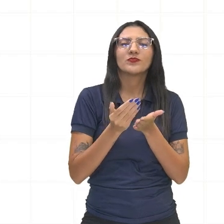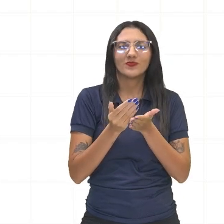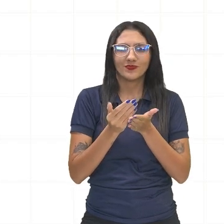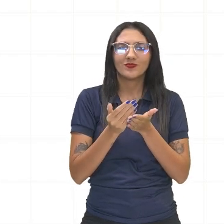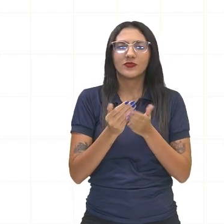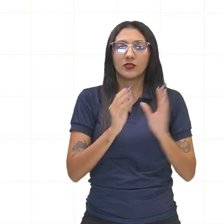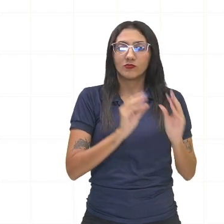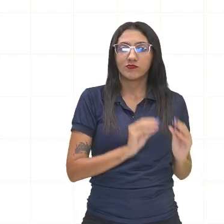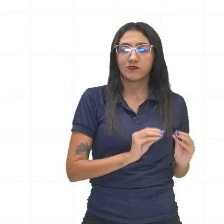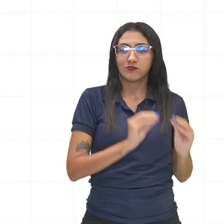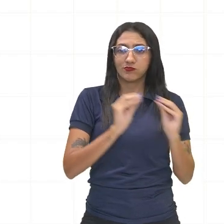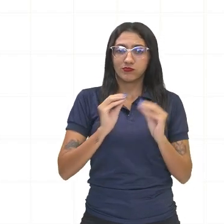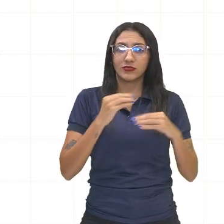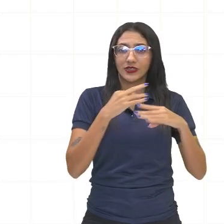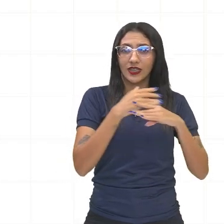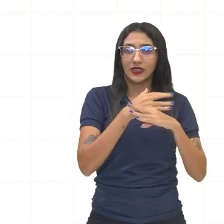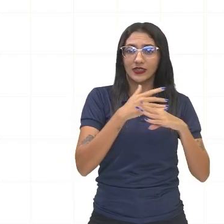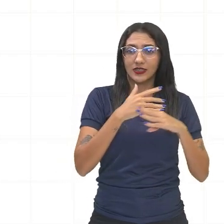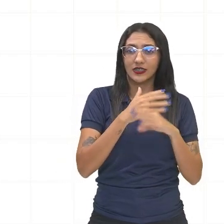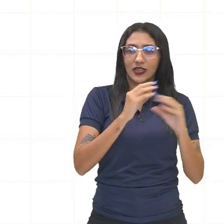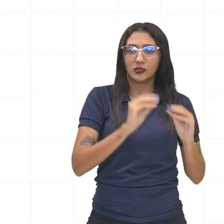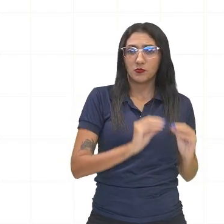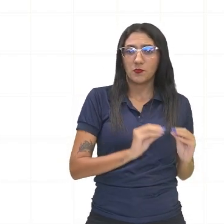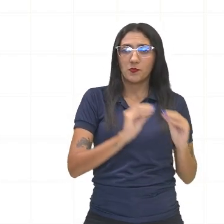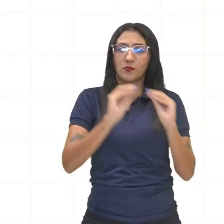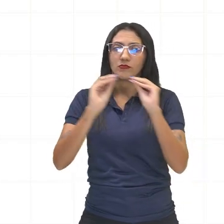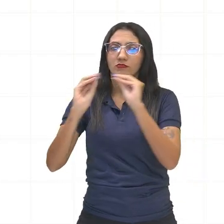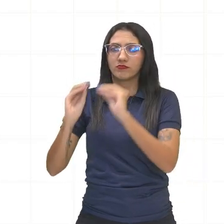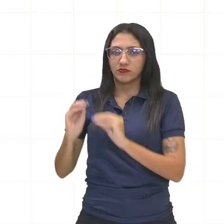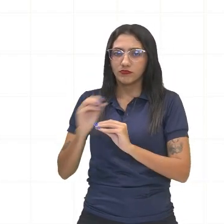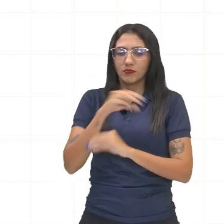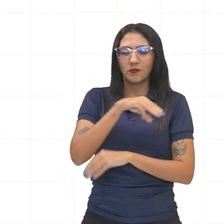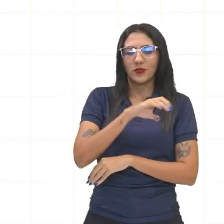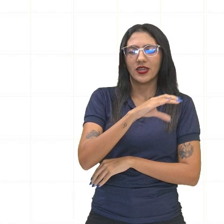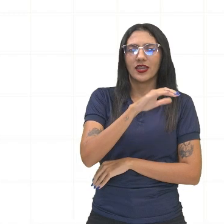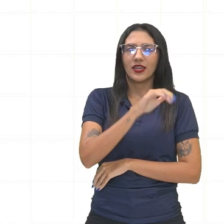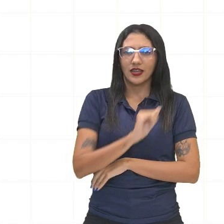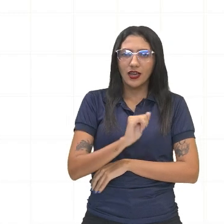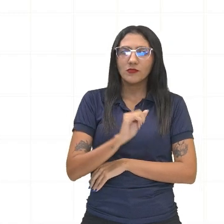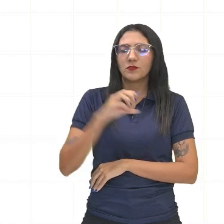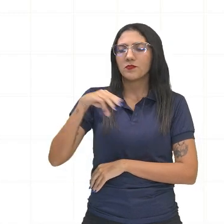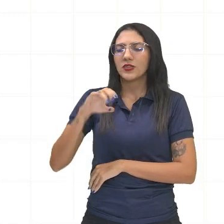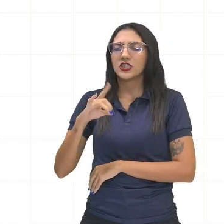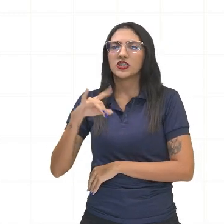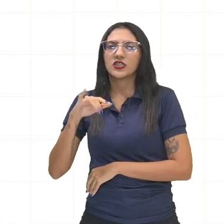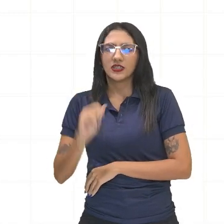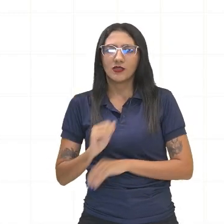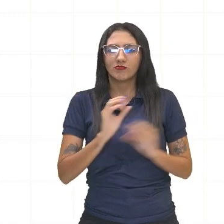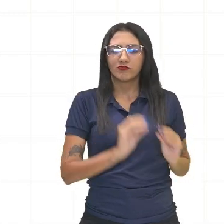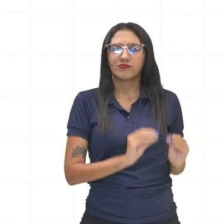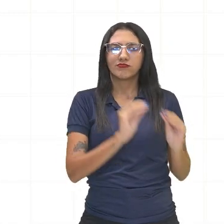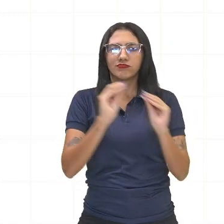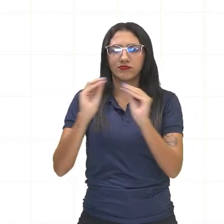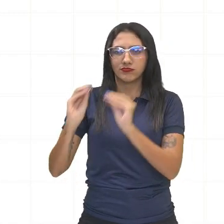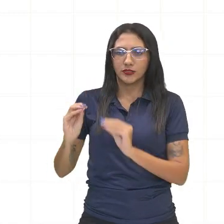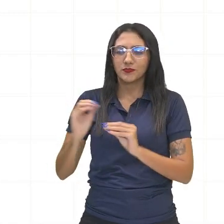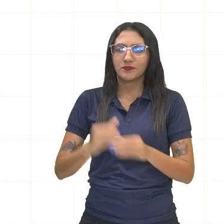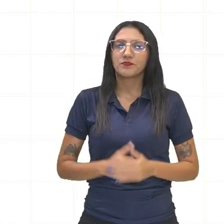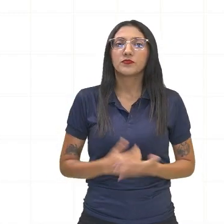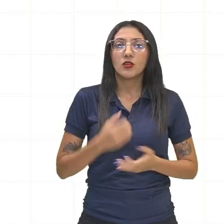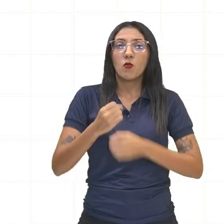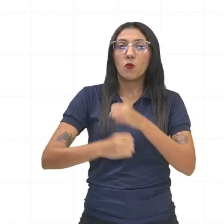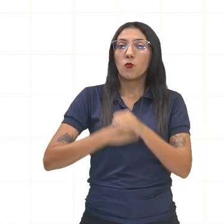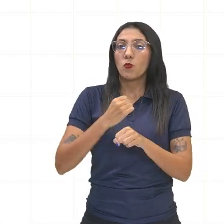né, da cidade de Meca para Medina, atual Arábia Saudita. O ano 1 dos